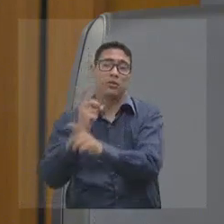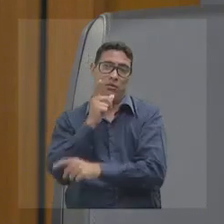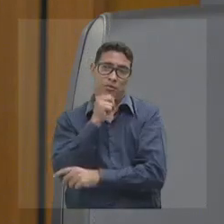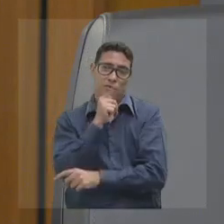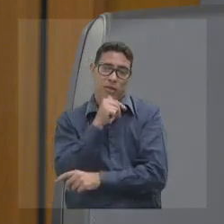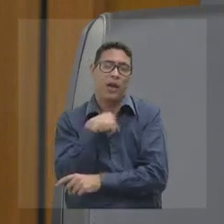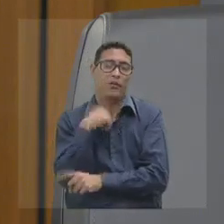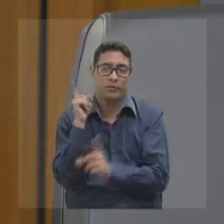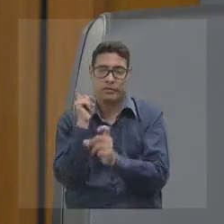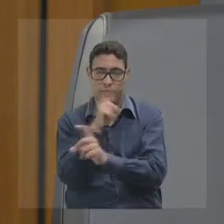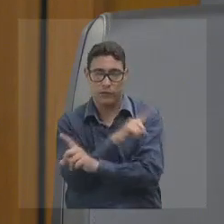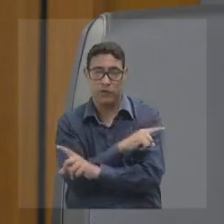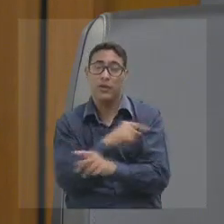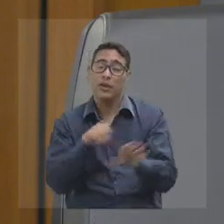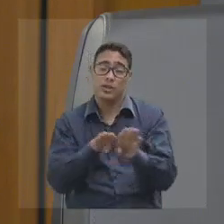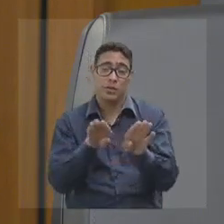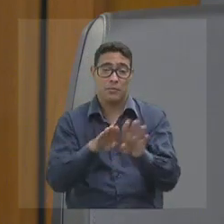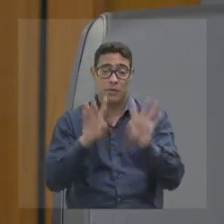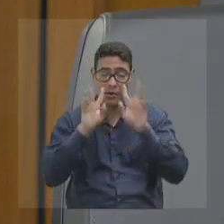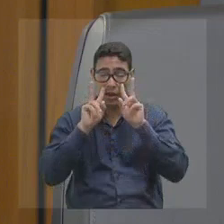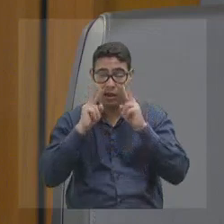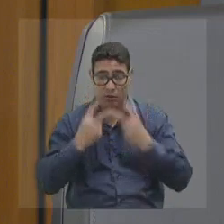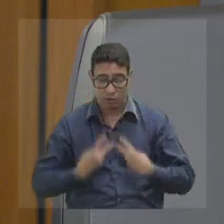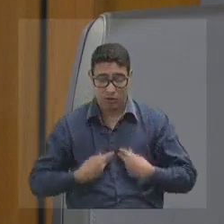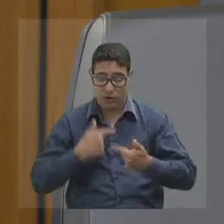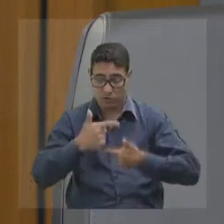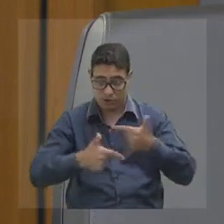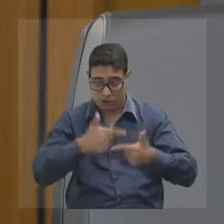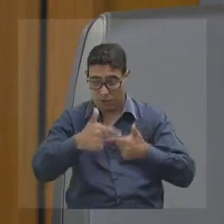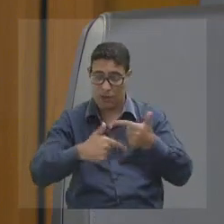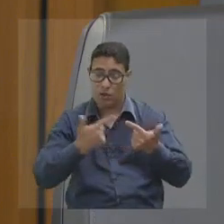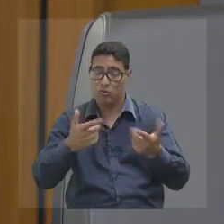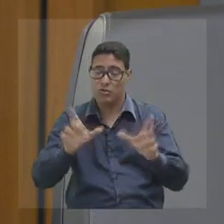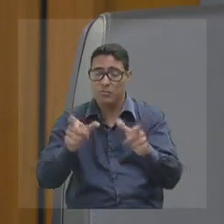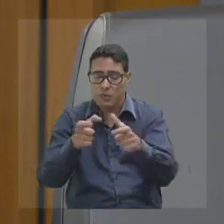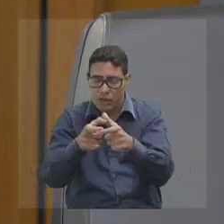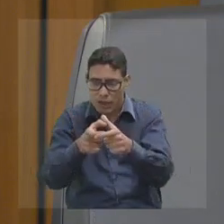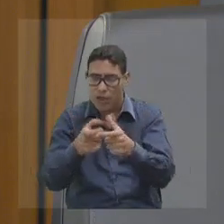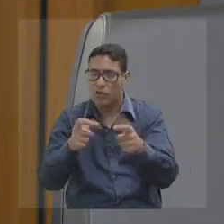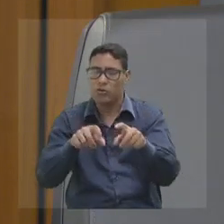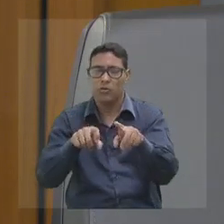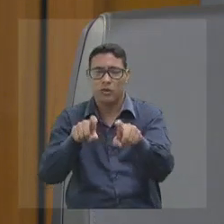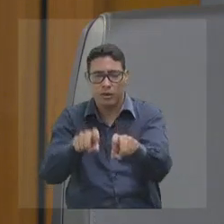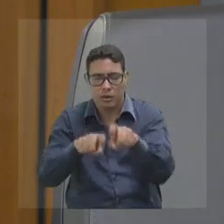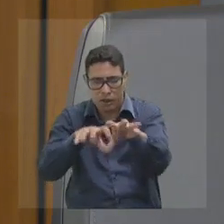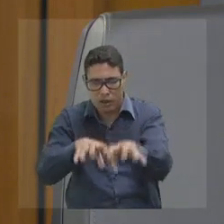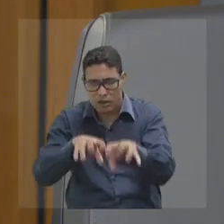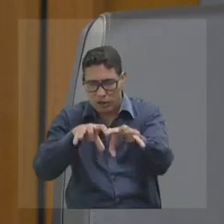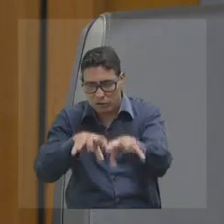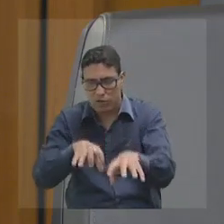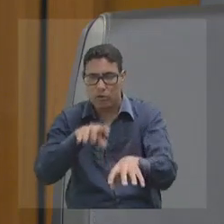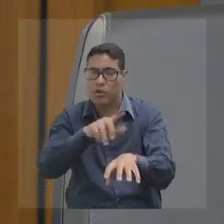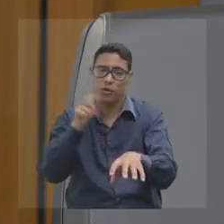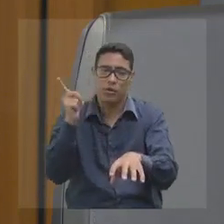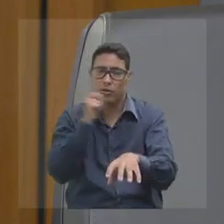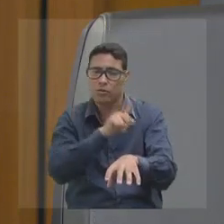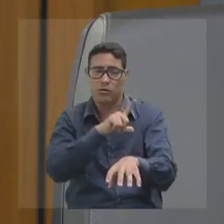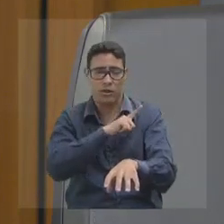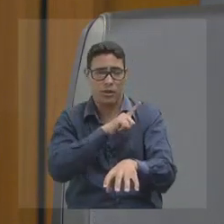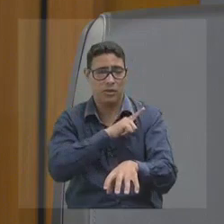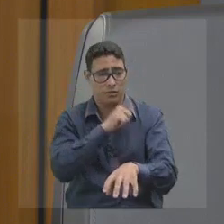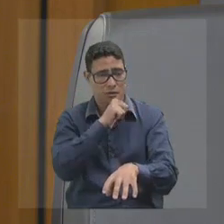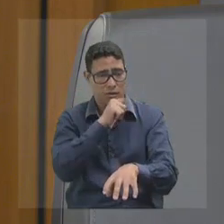reconhecer o trabalho que muitos pequenos agricultores fazem no ecossistema para garantir água na região que a gente sofre muito